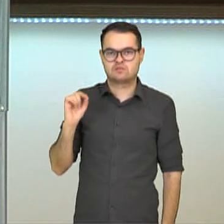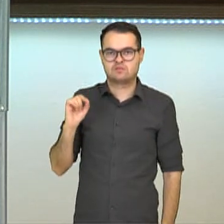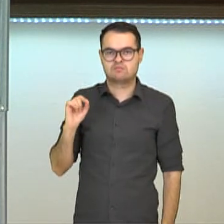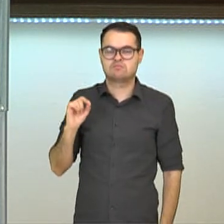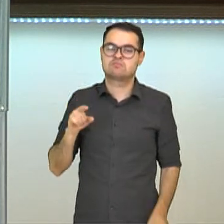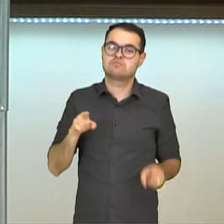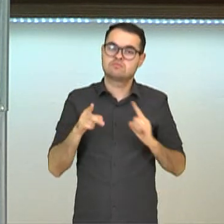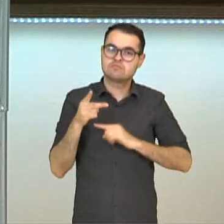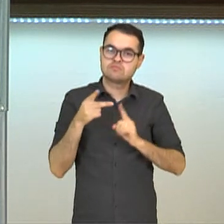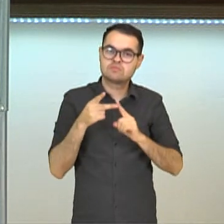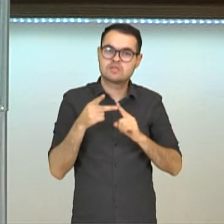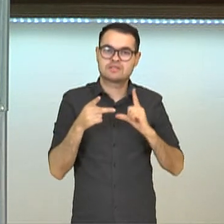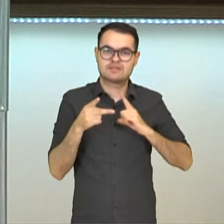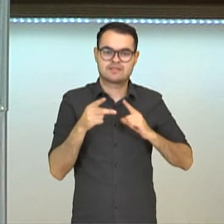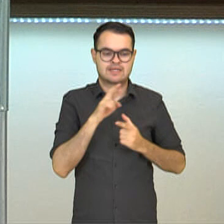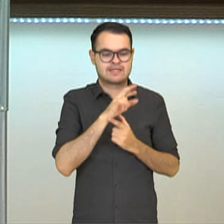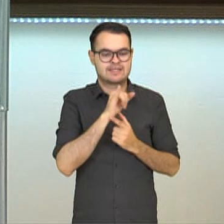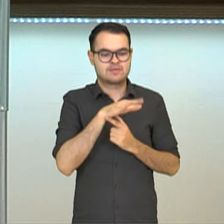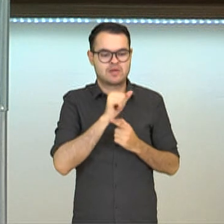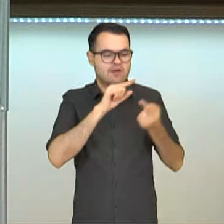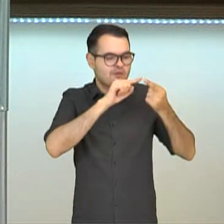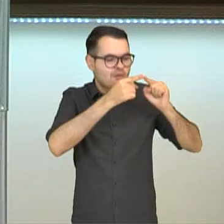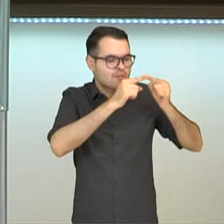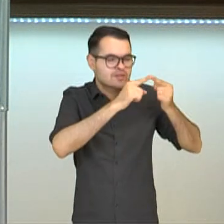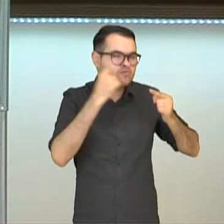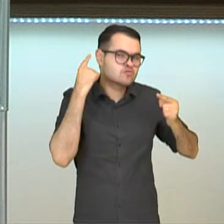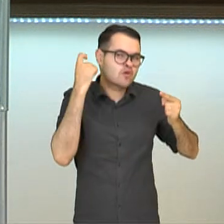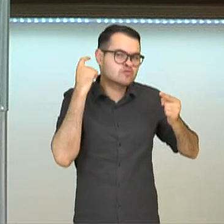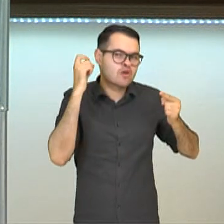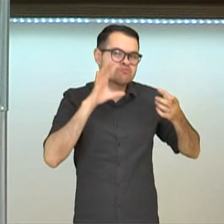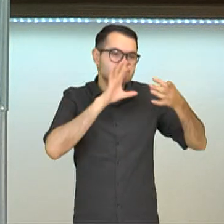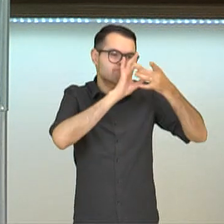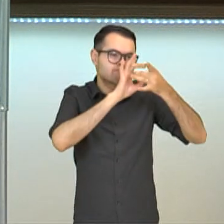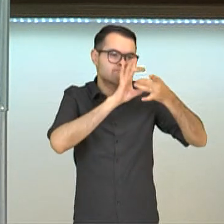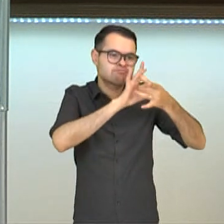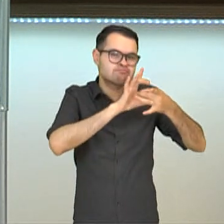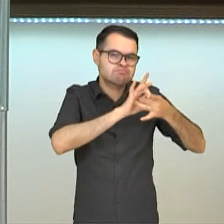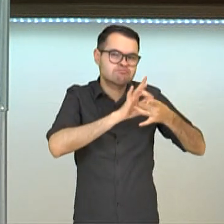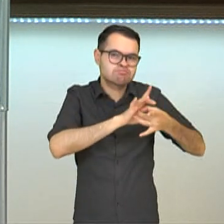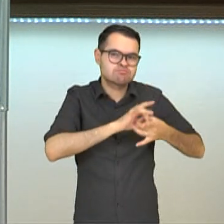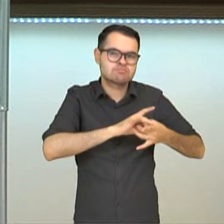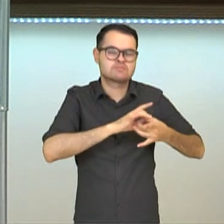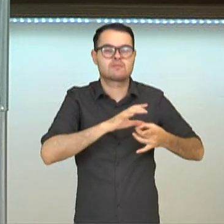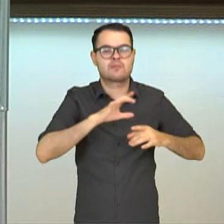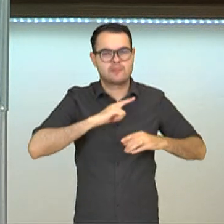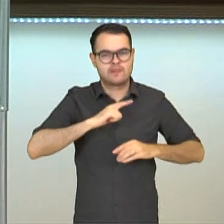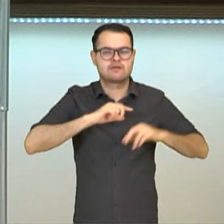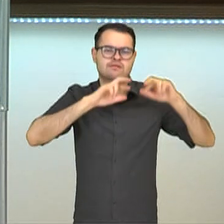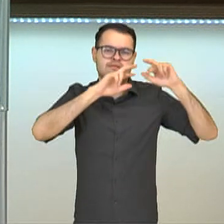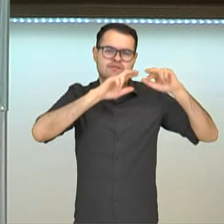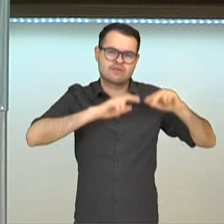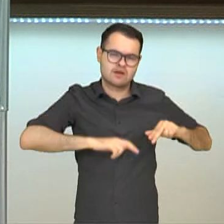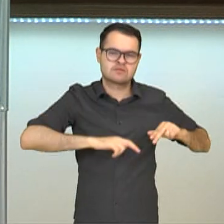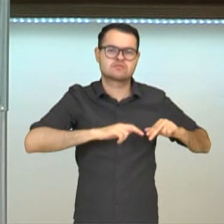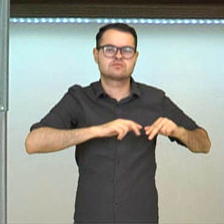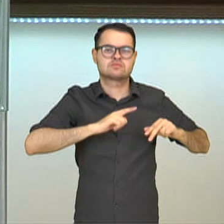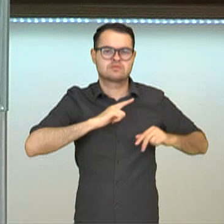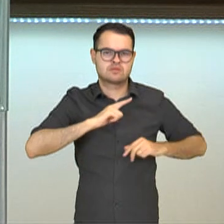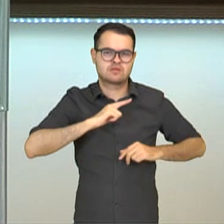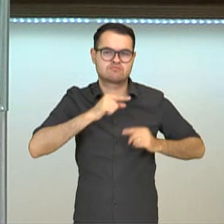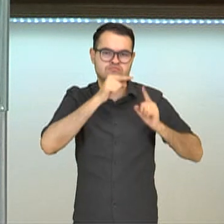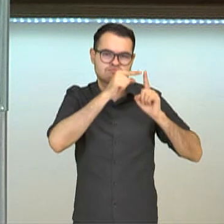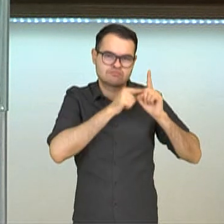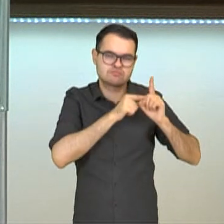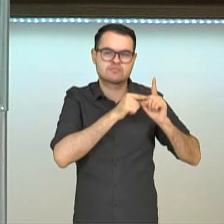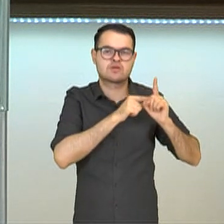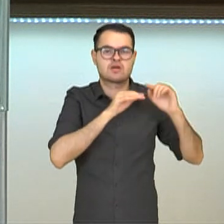rimas, que é a combinação sonora entre os versos. Então, nós temos vários estilos de rimas, temos alguns